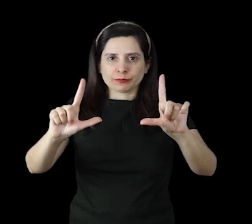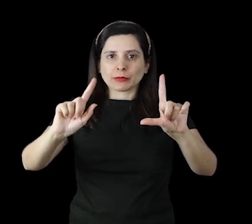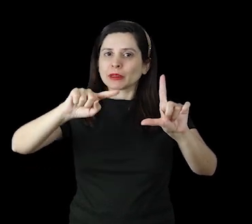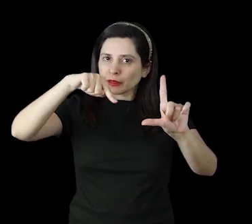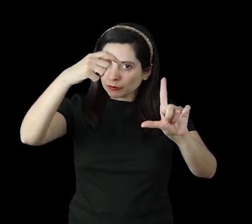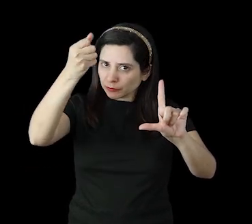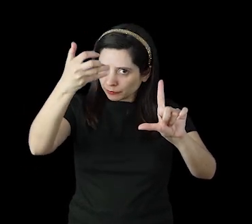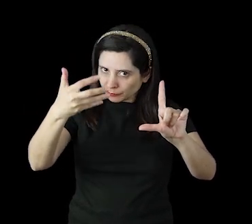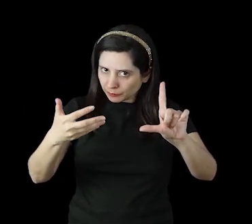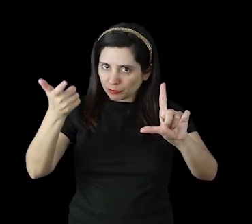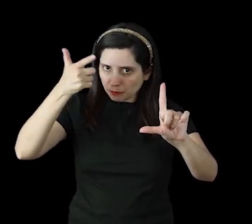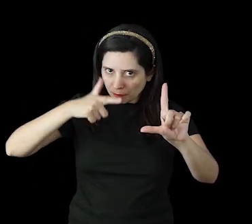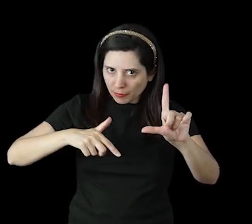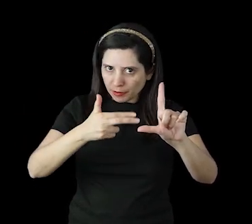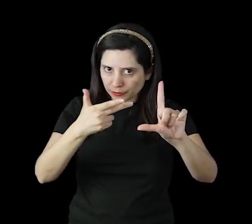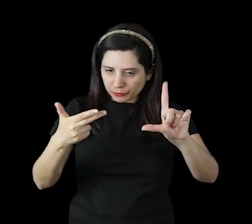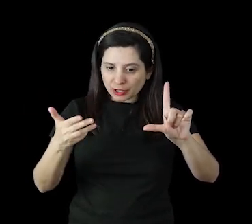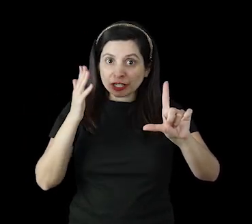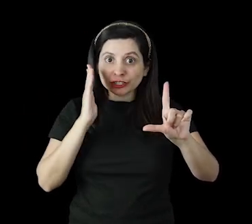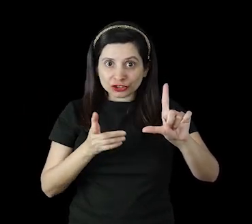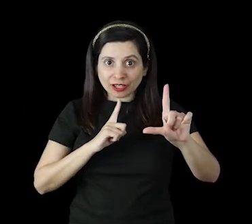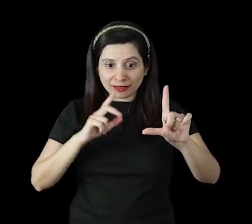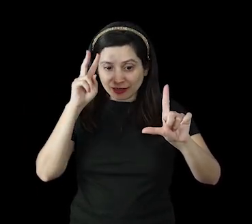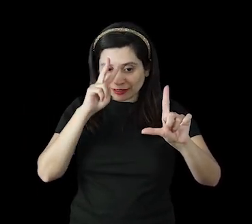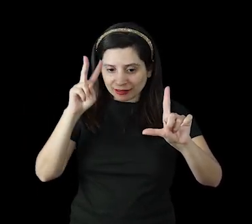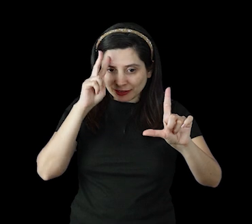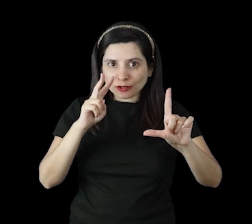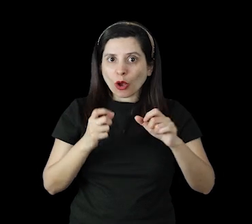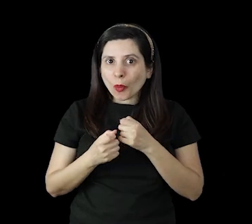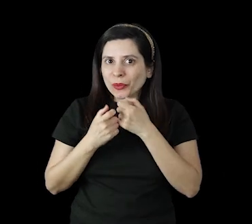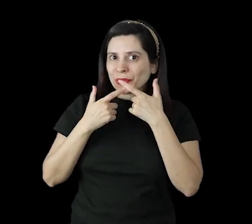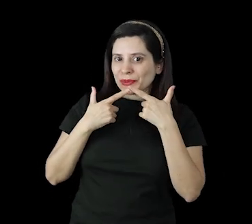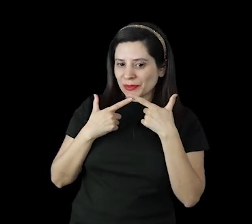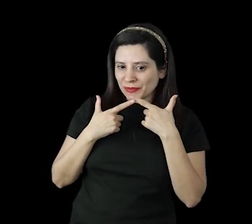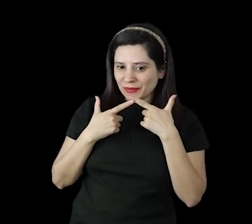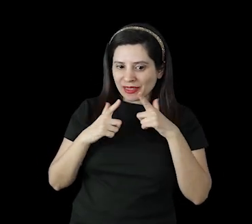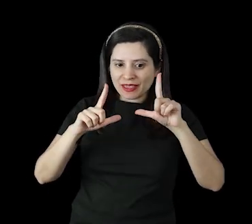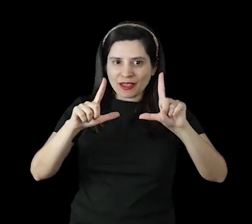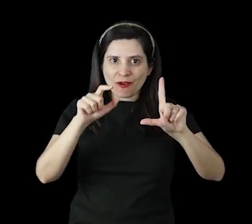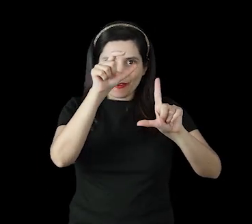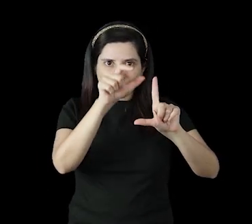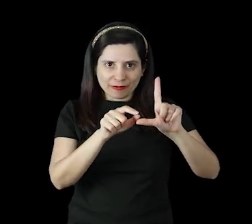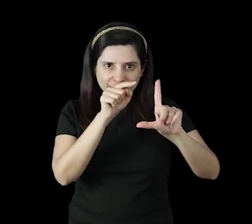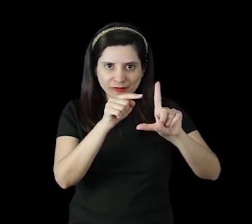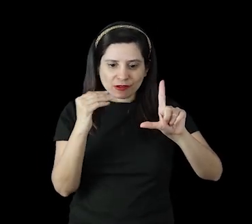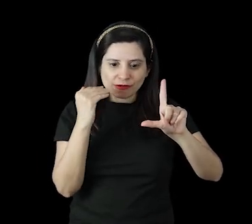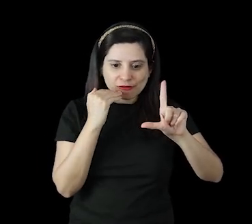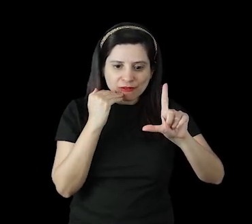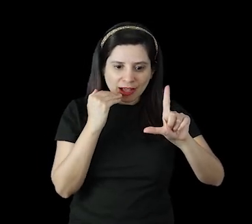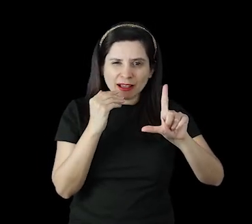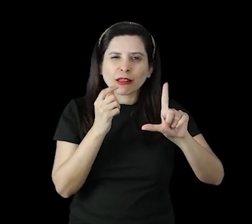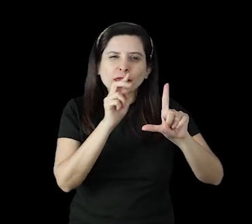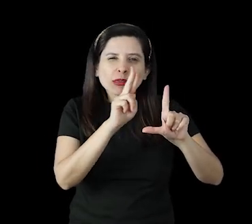outras coisas. Por exemplo, quando você já tem essa história no arco de comédia, aqui tem floor, que é falha, e straight, que